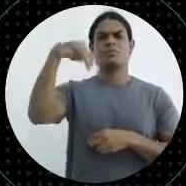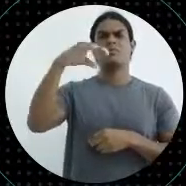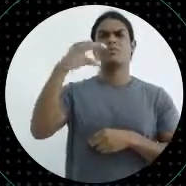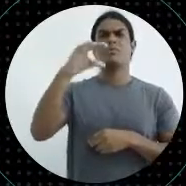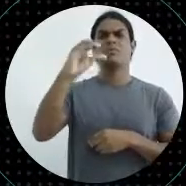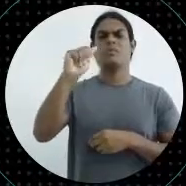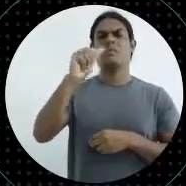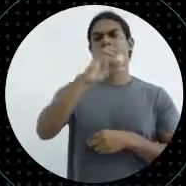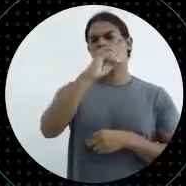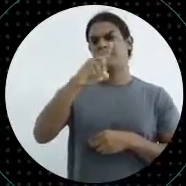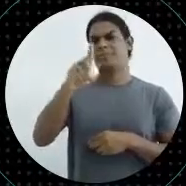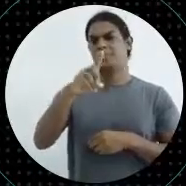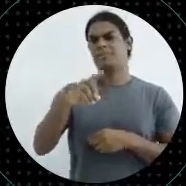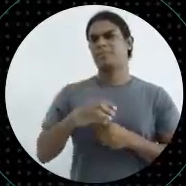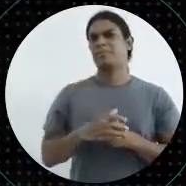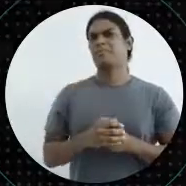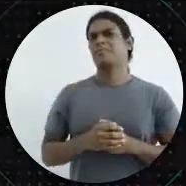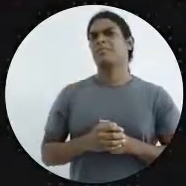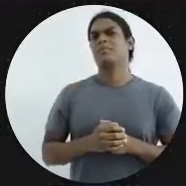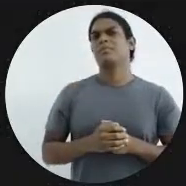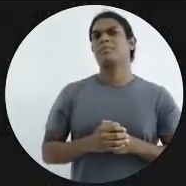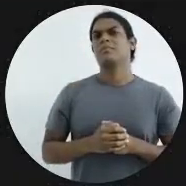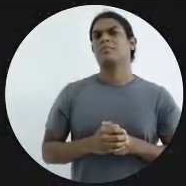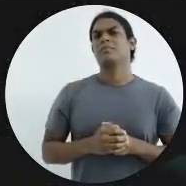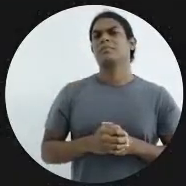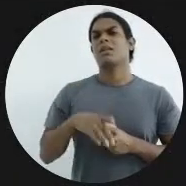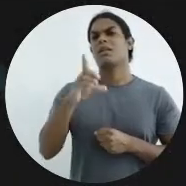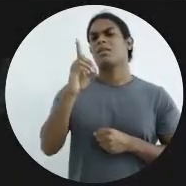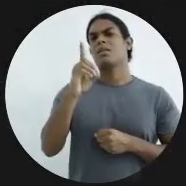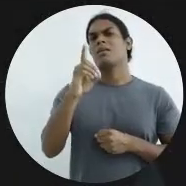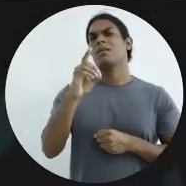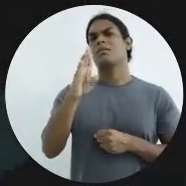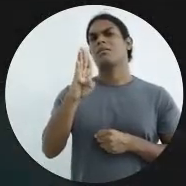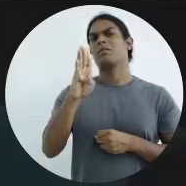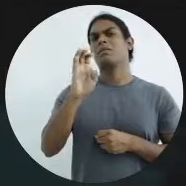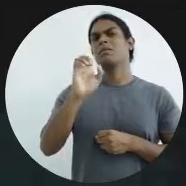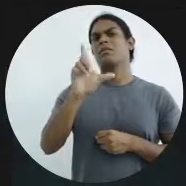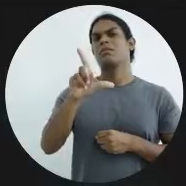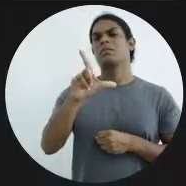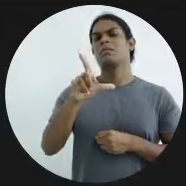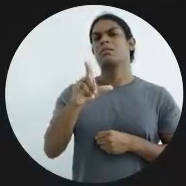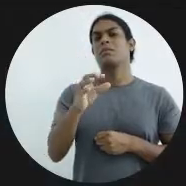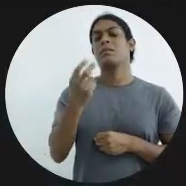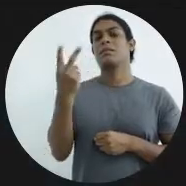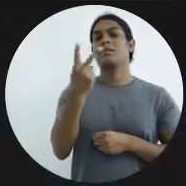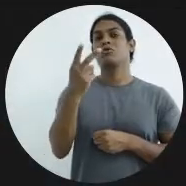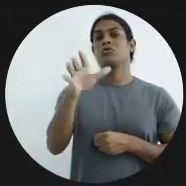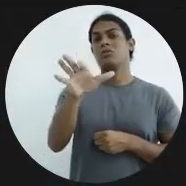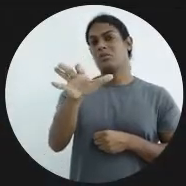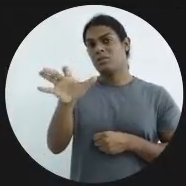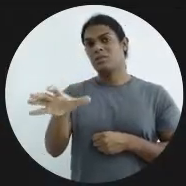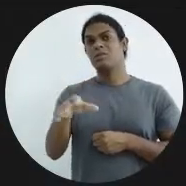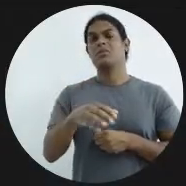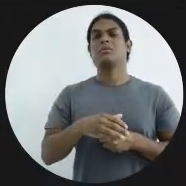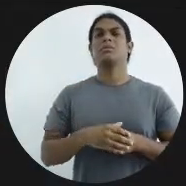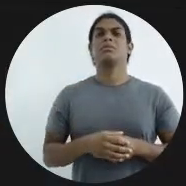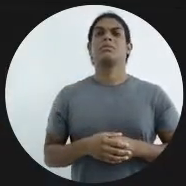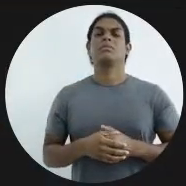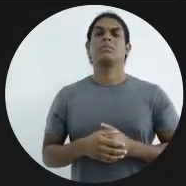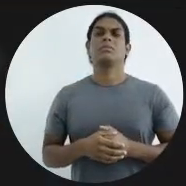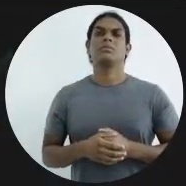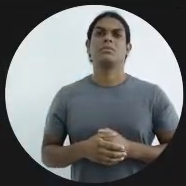realizado quando tiver o clique. DBL clique é o double click, é o clique duplo. Então quando você vai